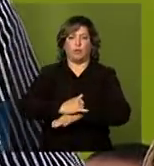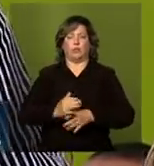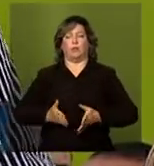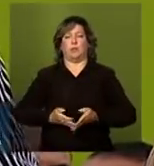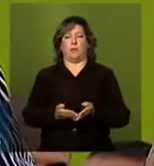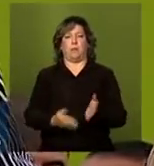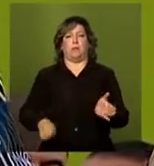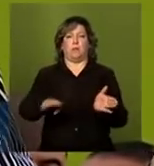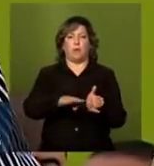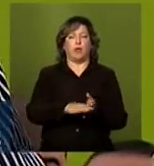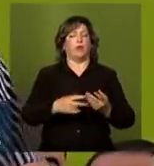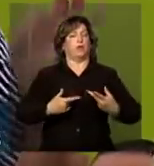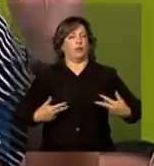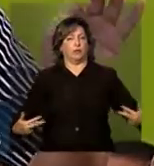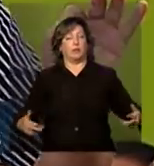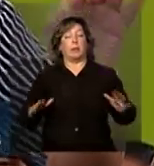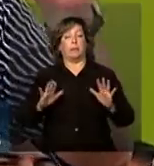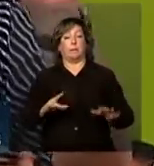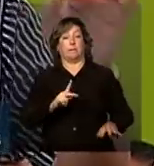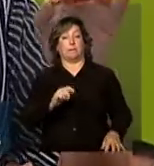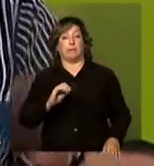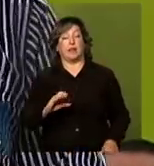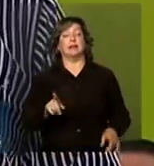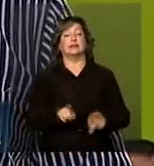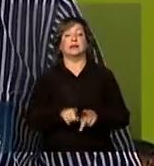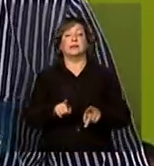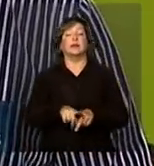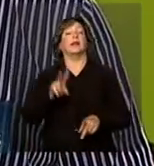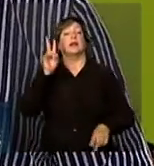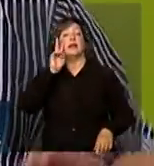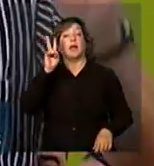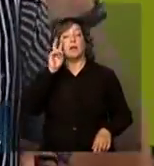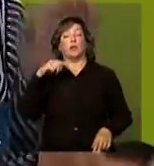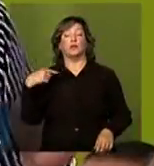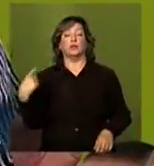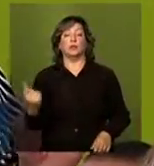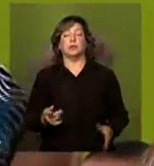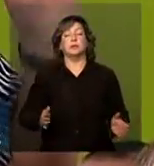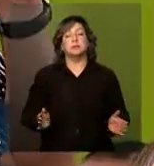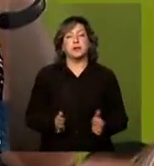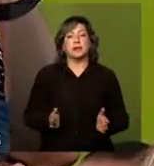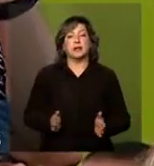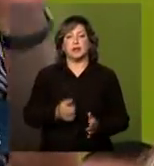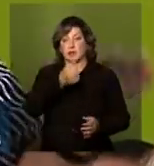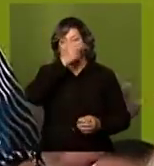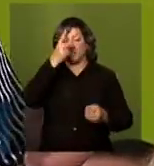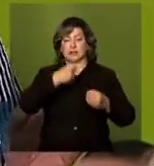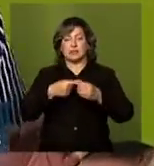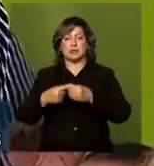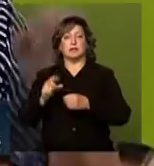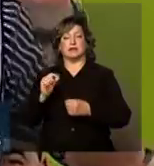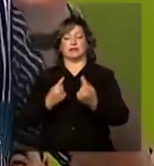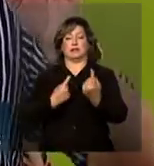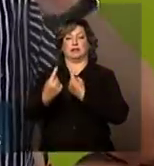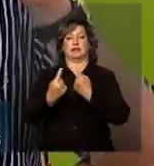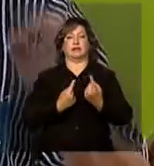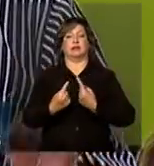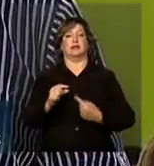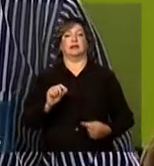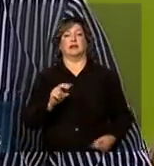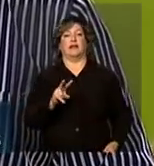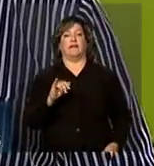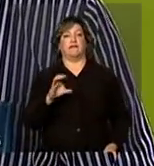PAC também lembrou dos pequenos municípios e lembrou-se das estradas vicinais o programa